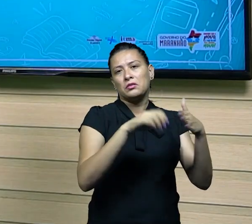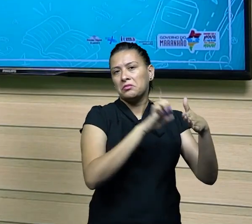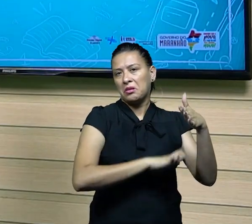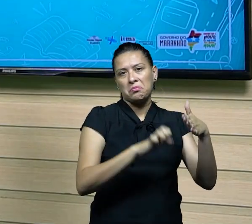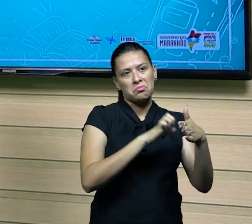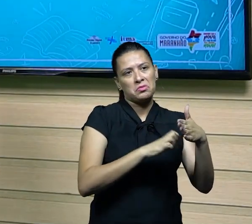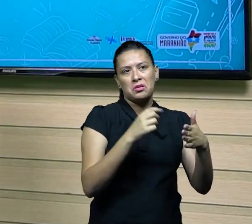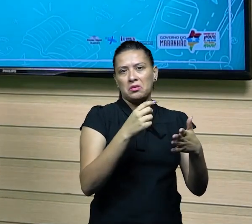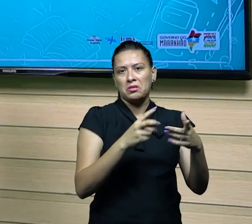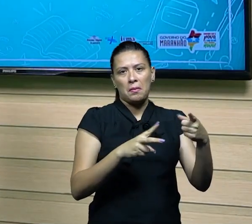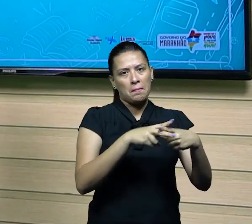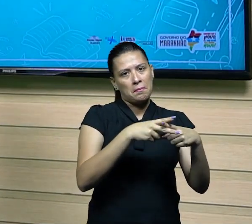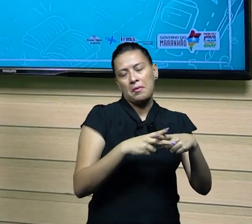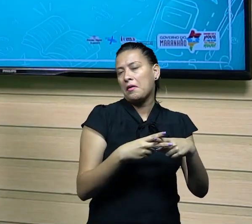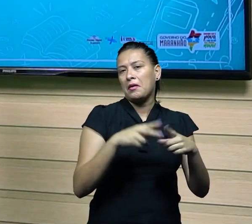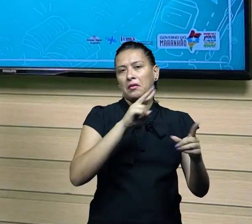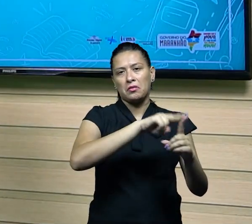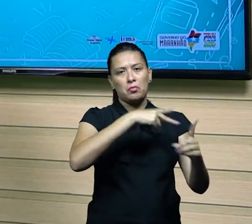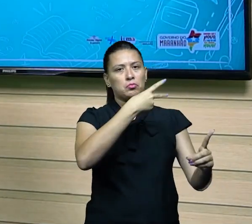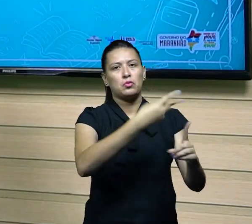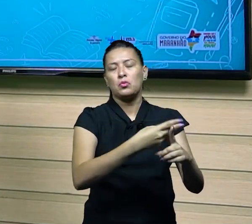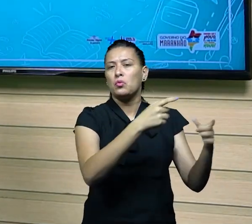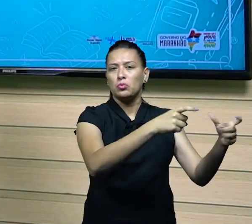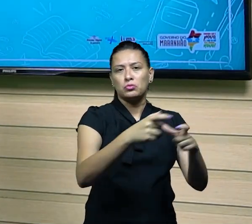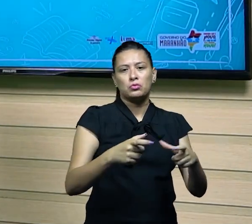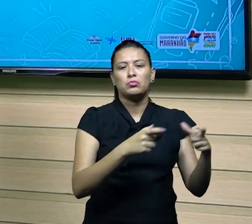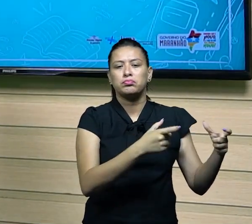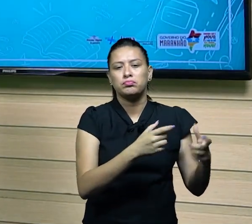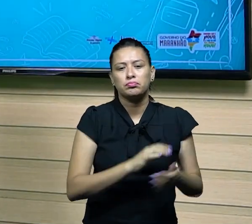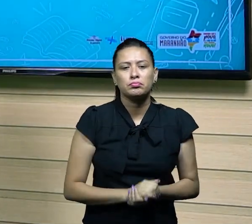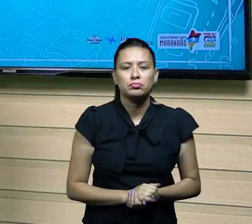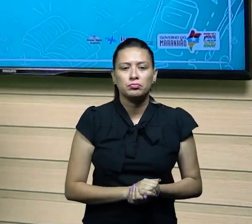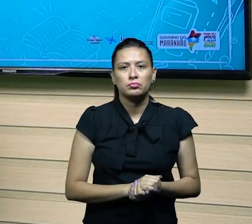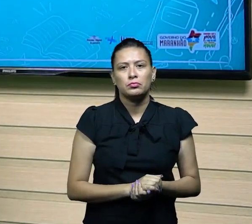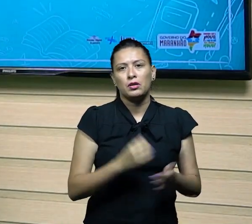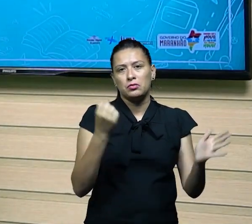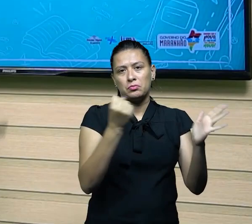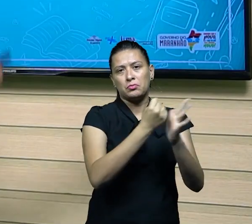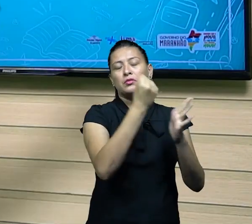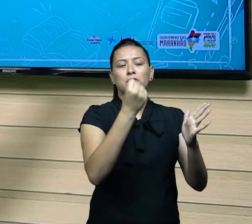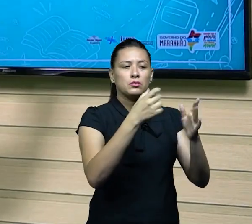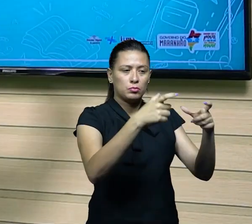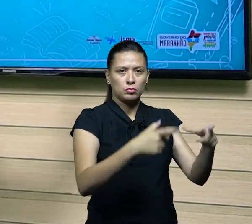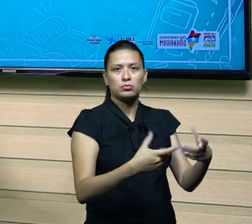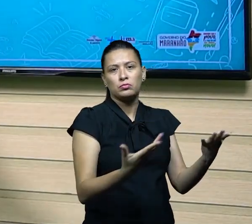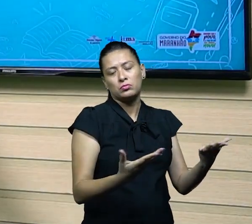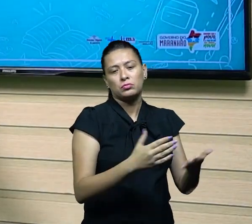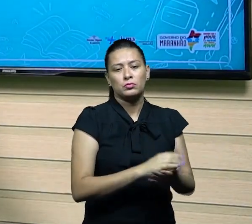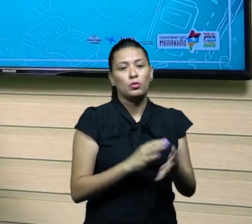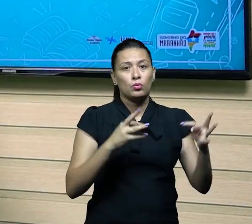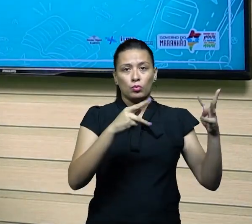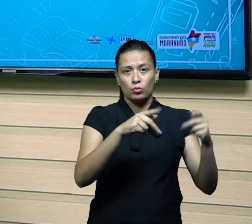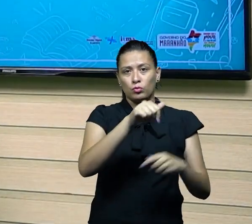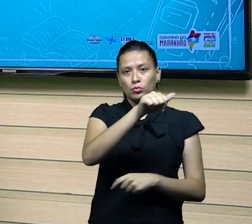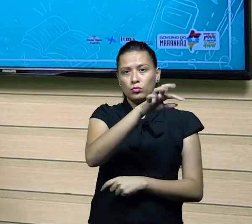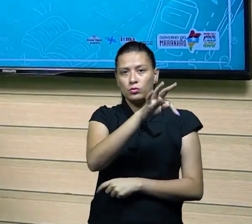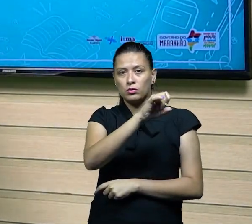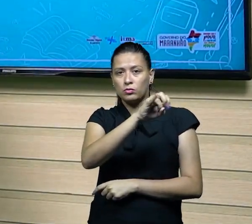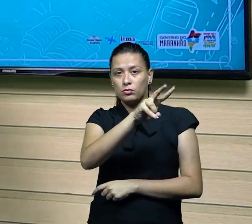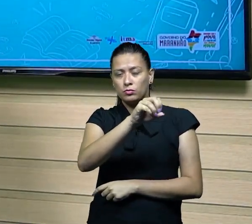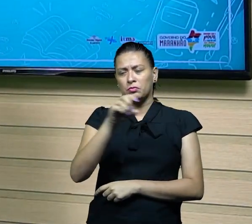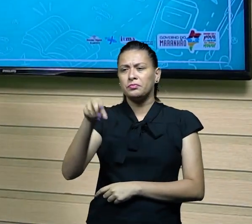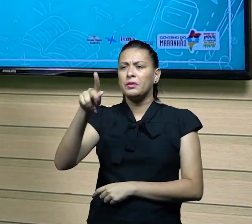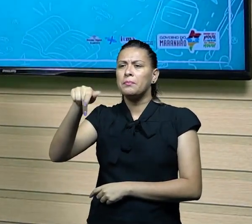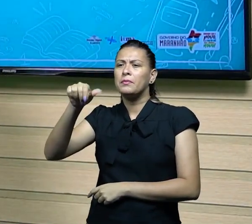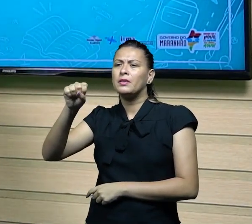de locais, de patrimônio físico, do local físico, tudo vai chamar de ativo. E os passivos são o quê? São as obrigações que aquela